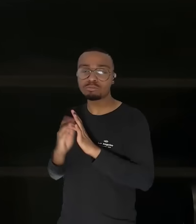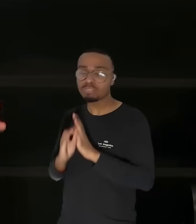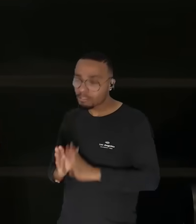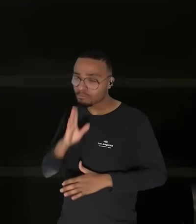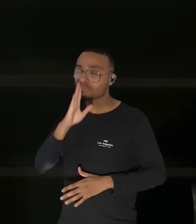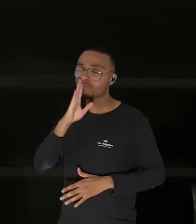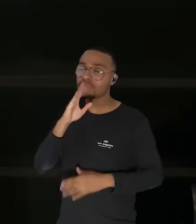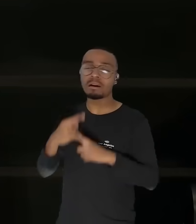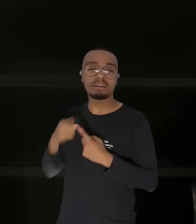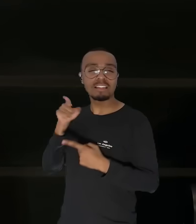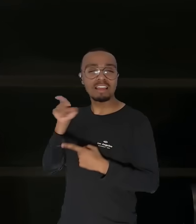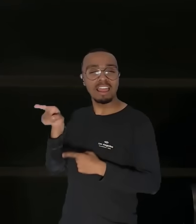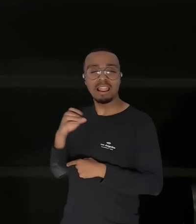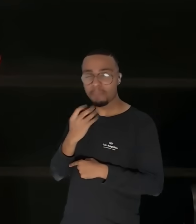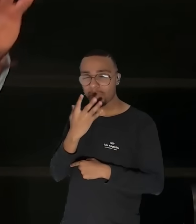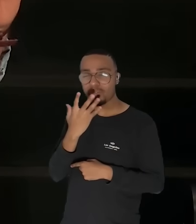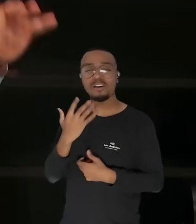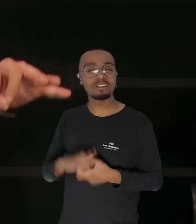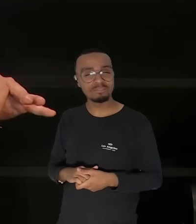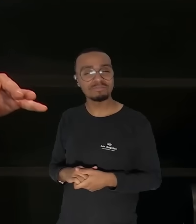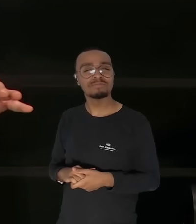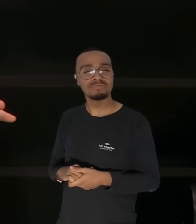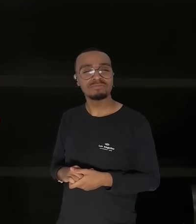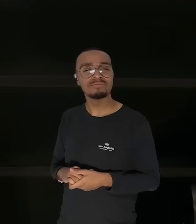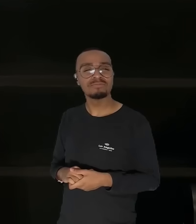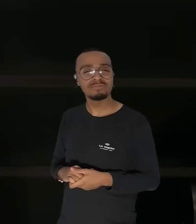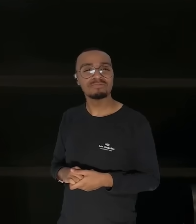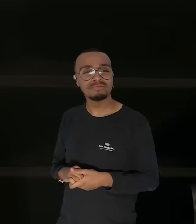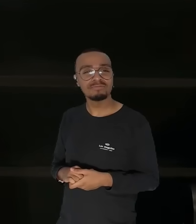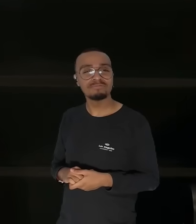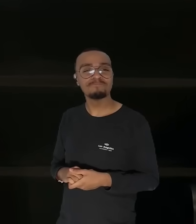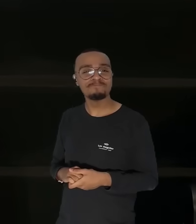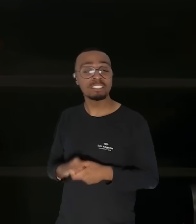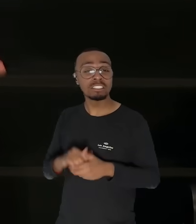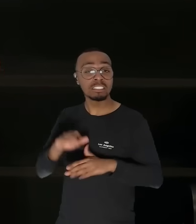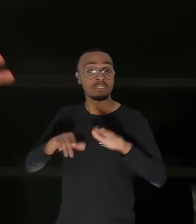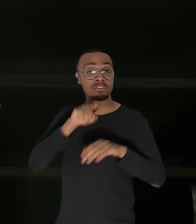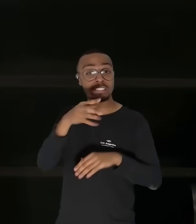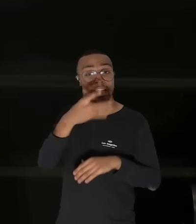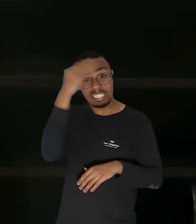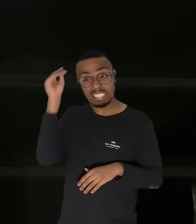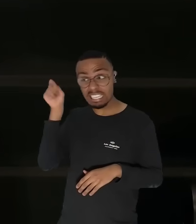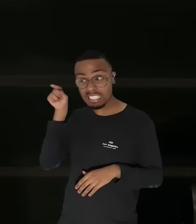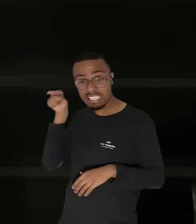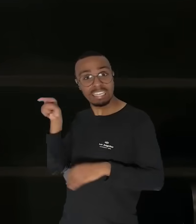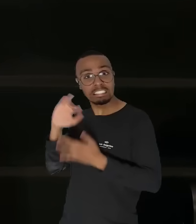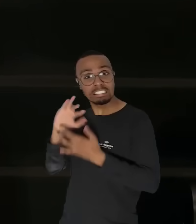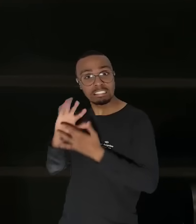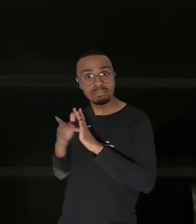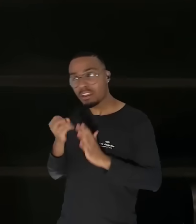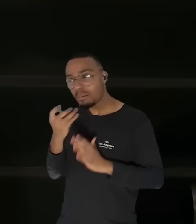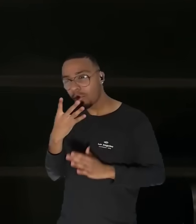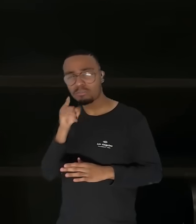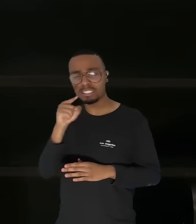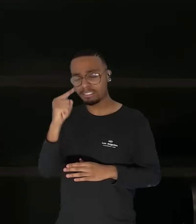não ver a bondade de Deus, por não sentir a bondade de Deus, você duvide de Deus.